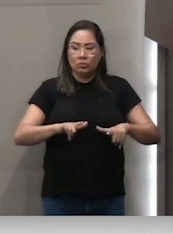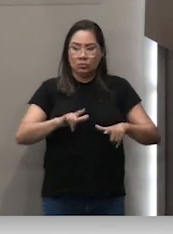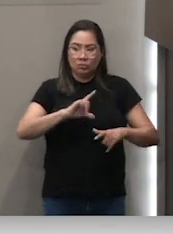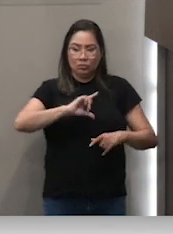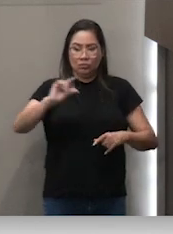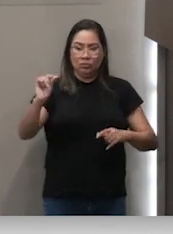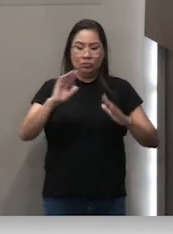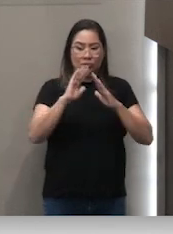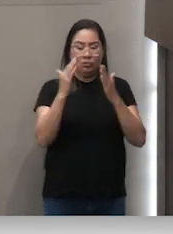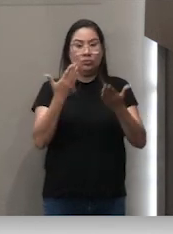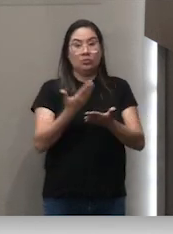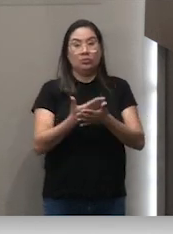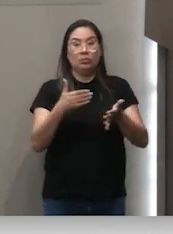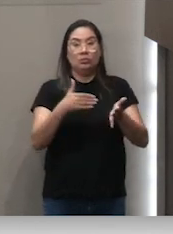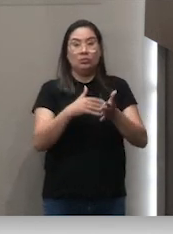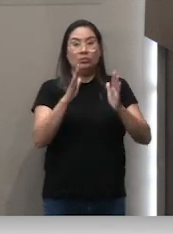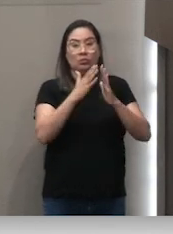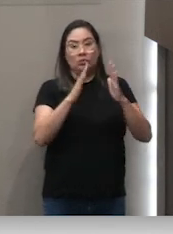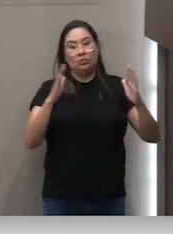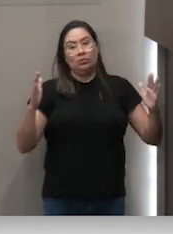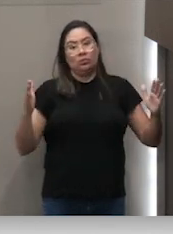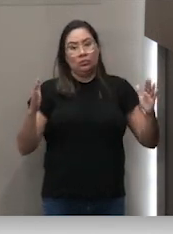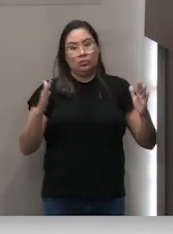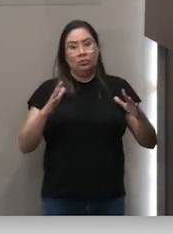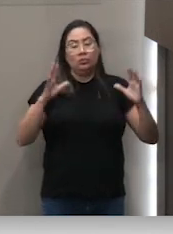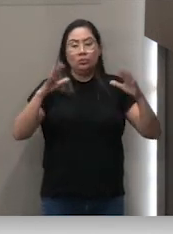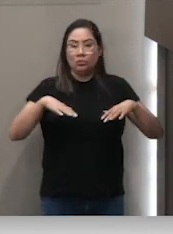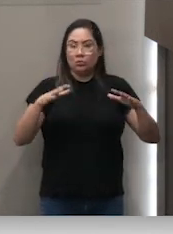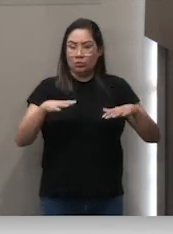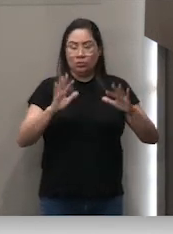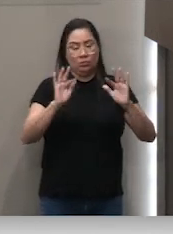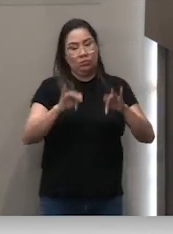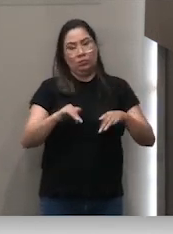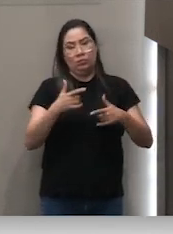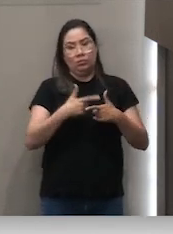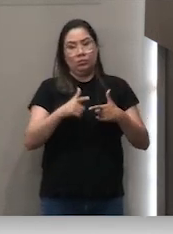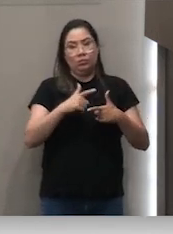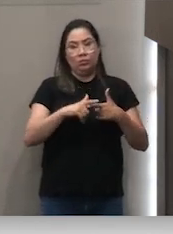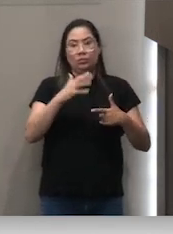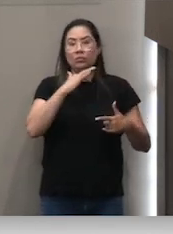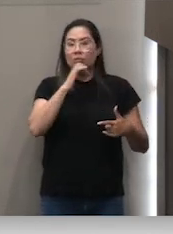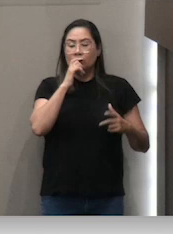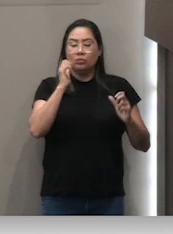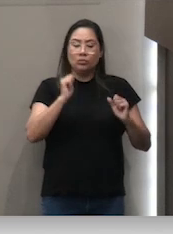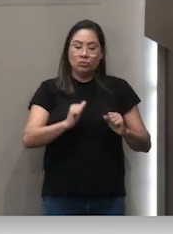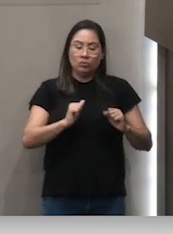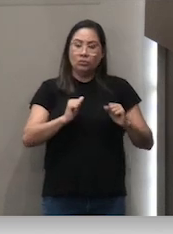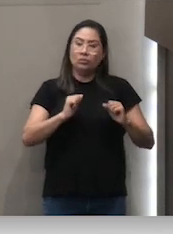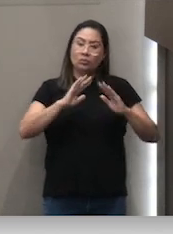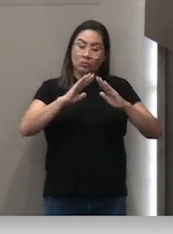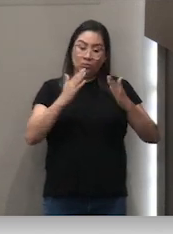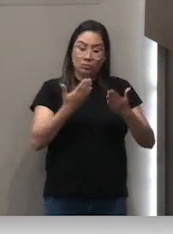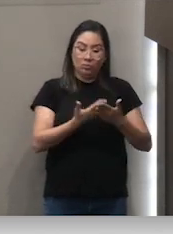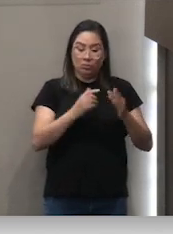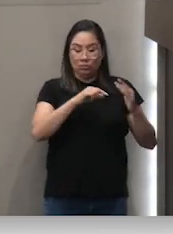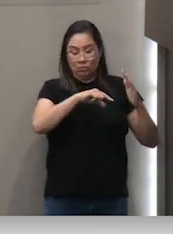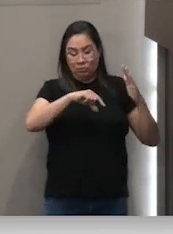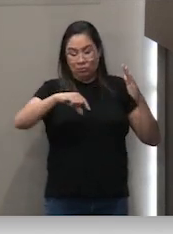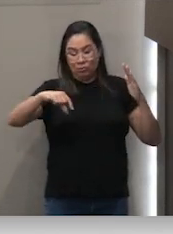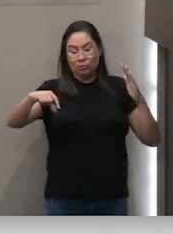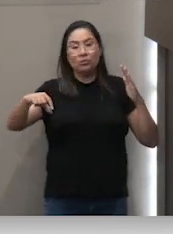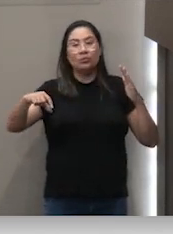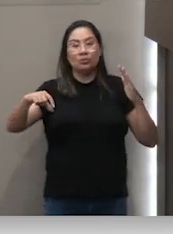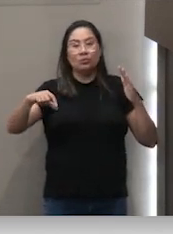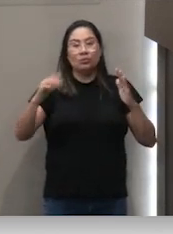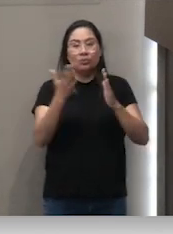escola até a biblioteca da escola. Então, quando chover, não vai ter mais esse problema, as crianças vão poder sair lá do corpo da escola e ir até a biblioteca